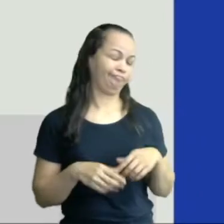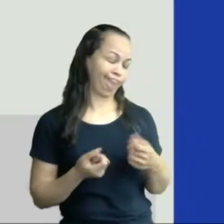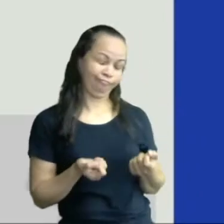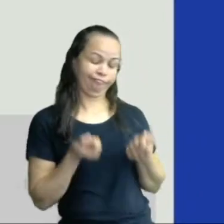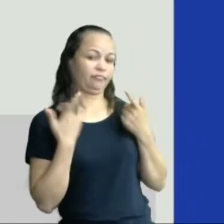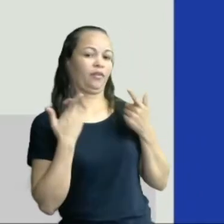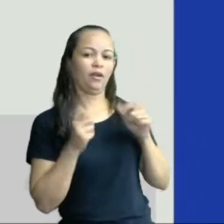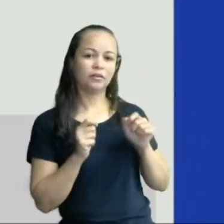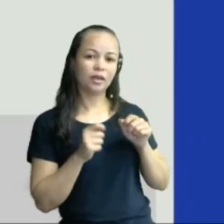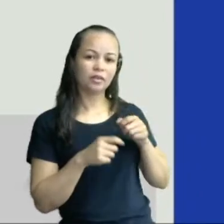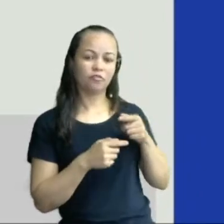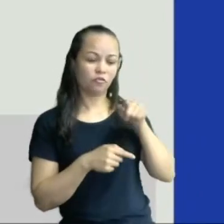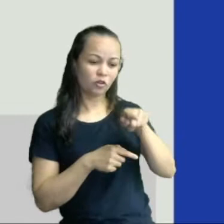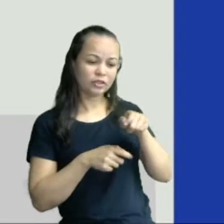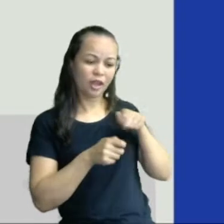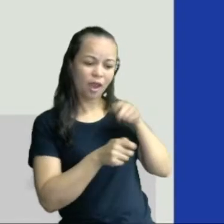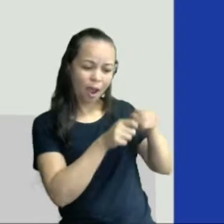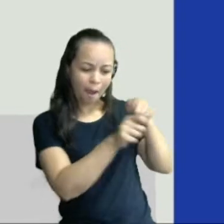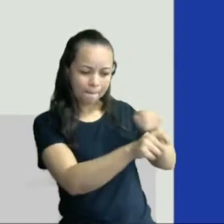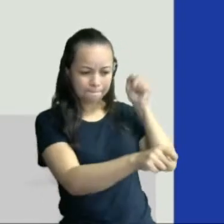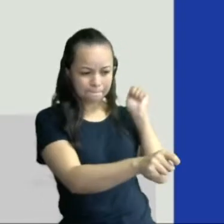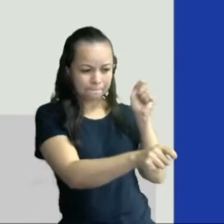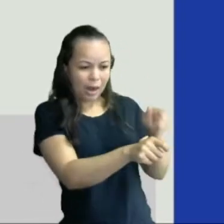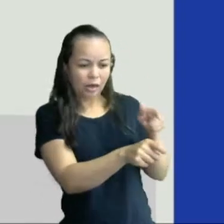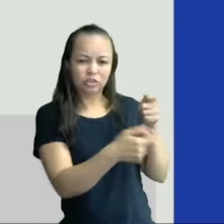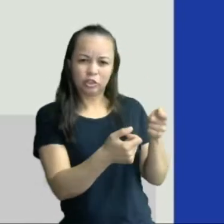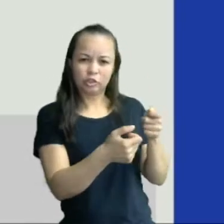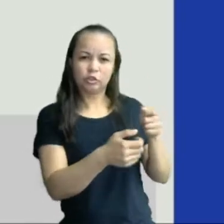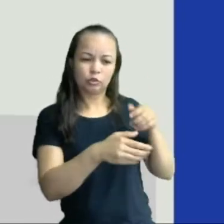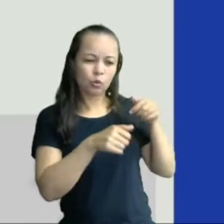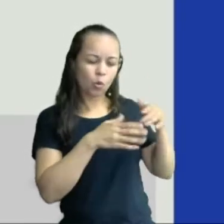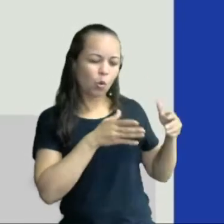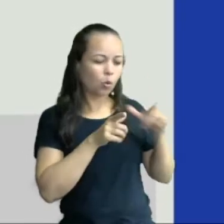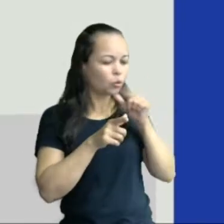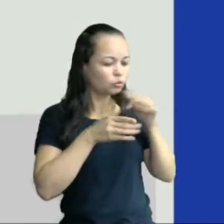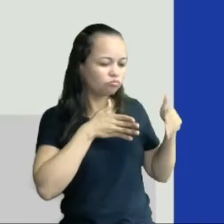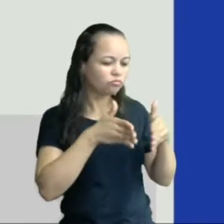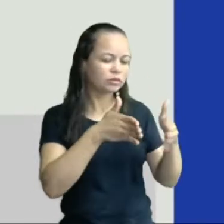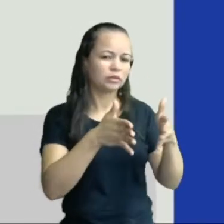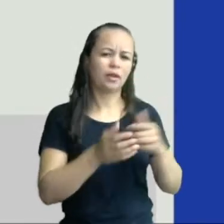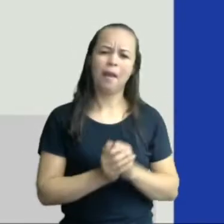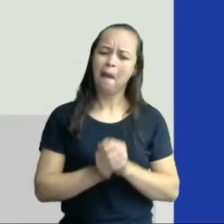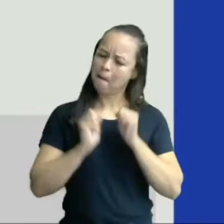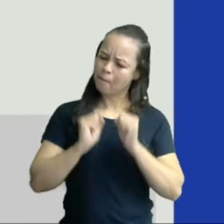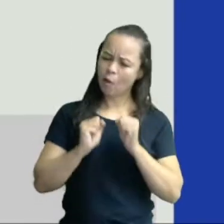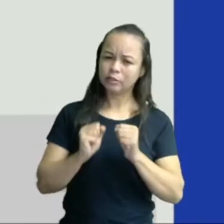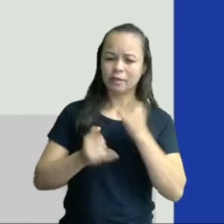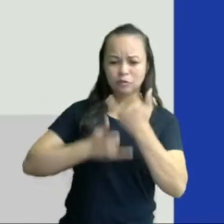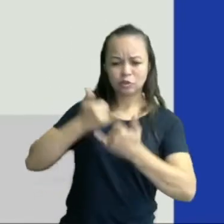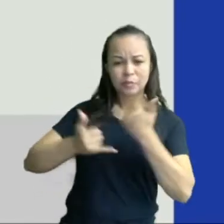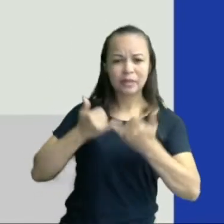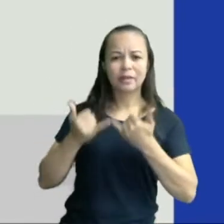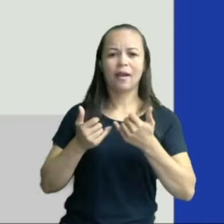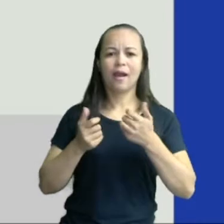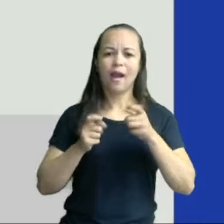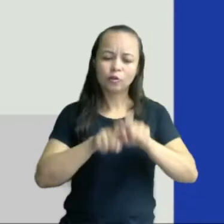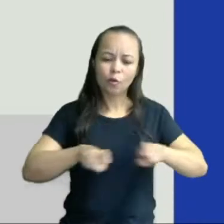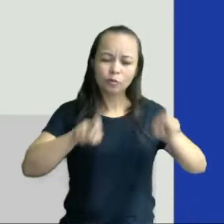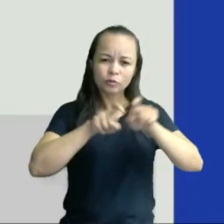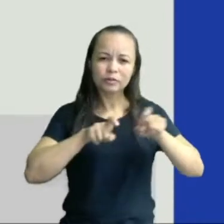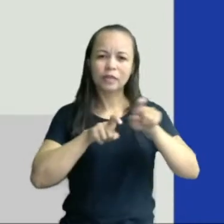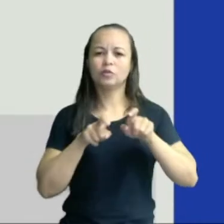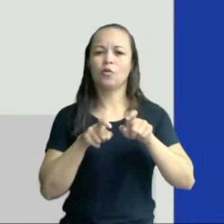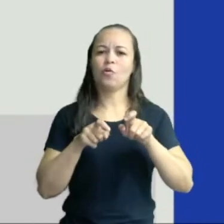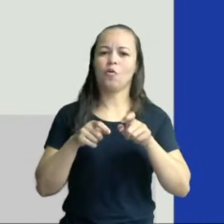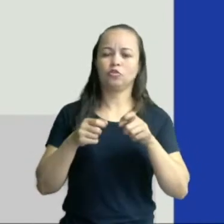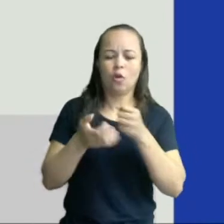Lá eu nado e pesco. Podemos brincar no computador, jogar videogame e andar de skate. Não